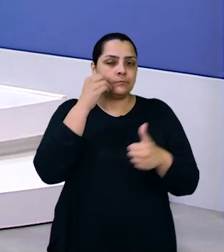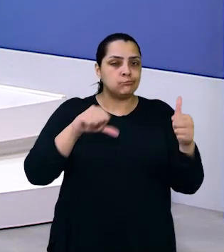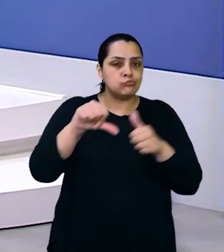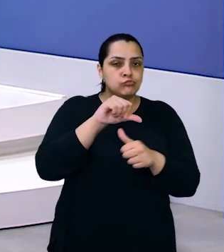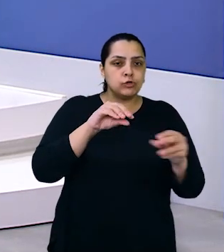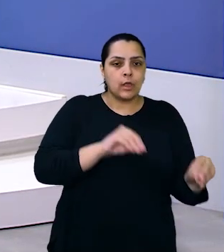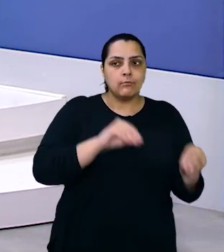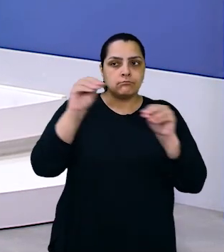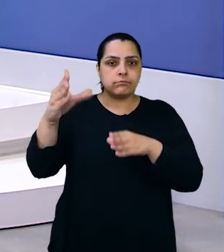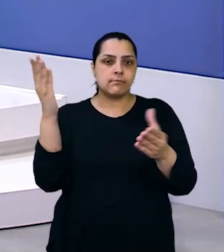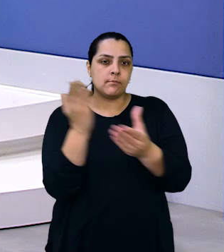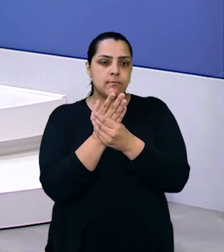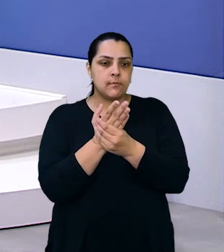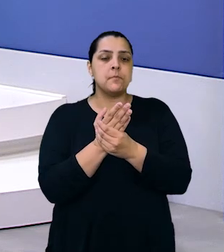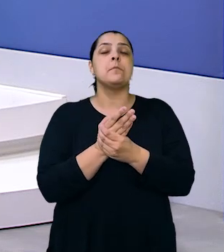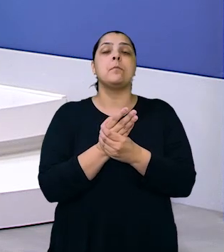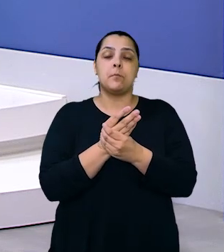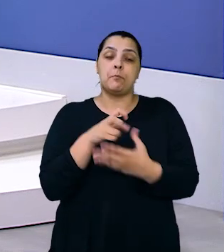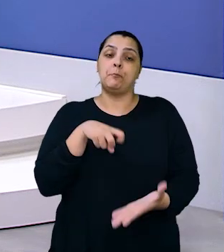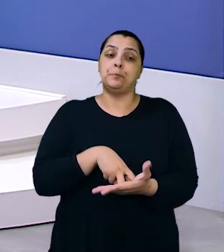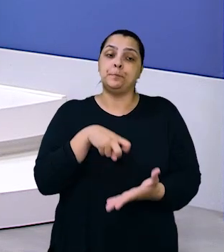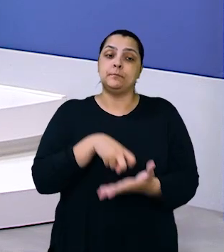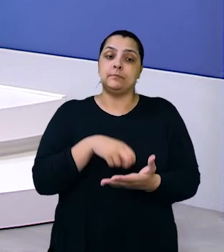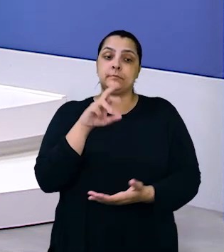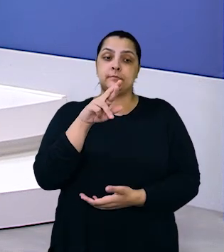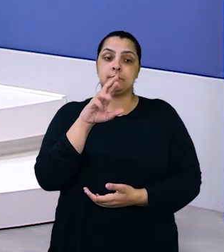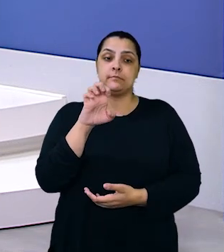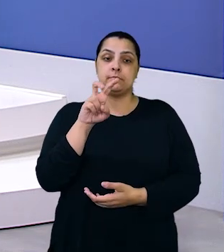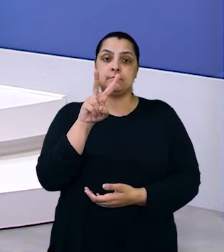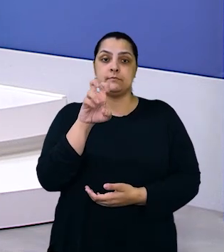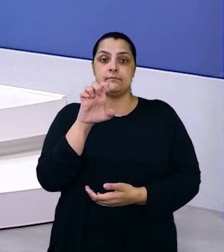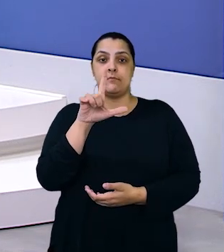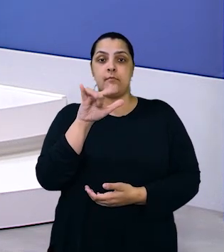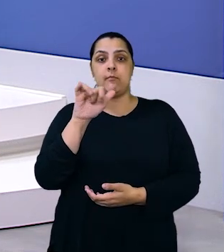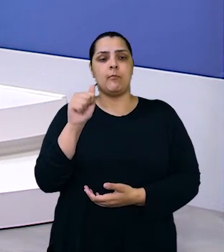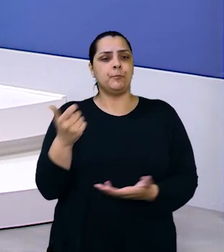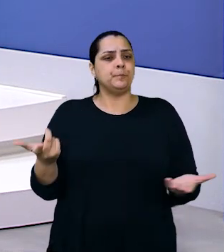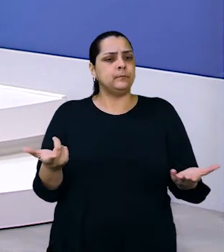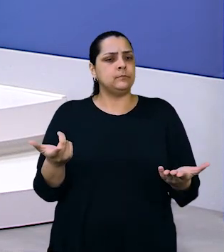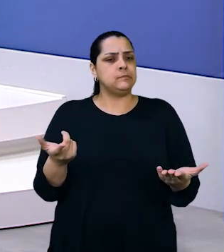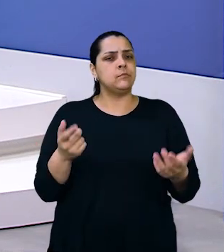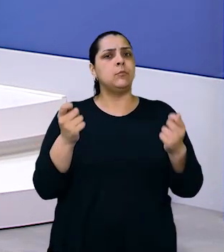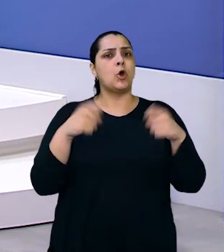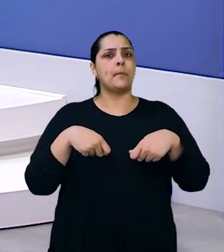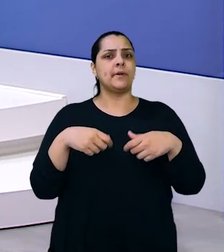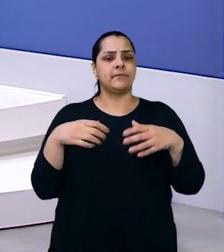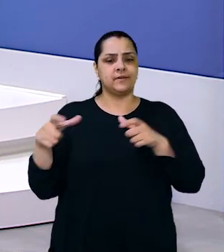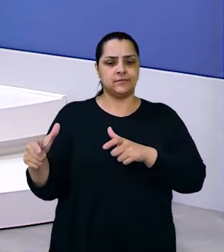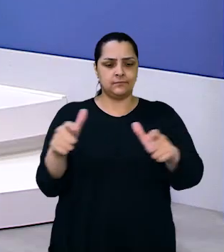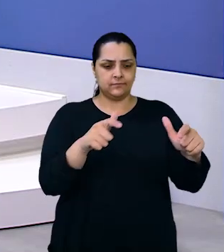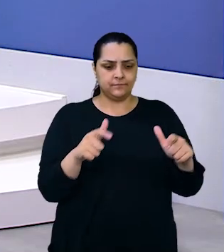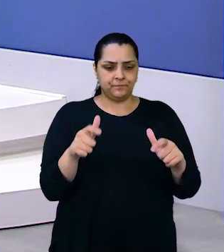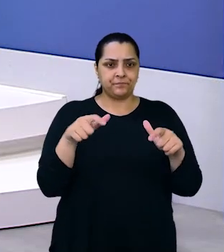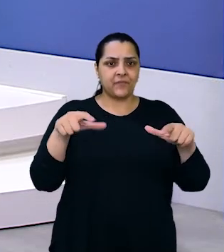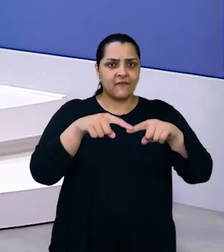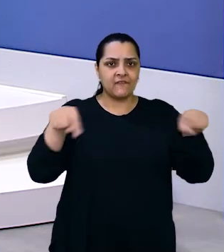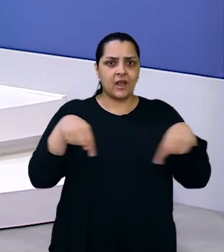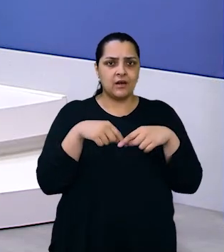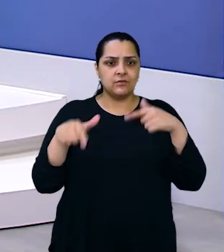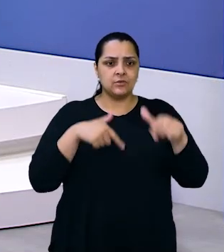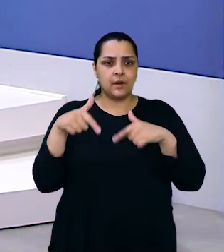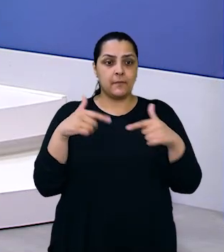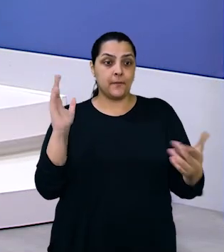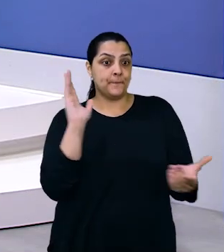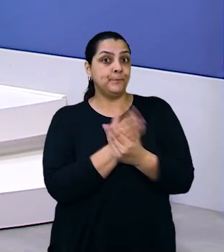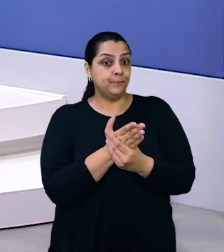local de tramitação de uma ação trabalhista foi condenada por revelia. Após questionar a competência territorial da Vara do Trabalho, onde